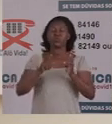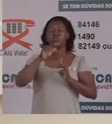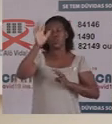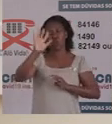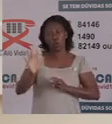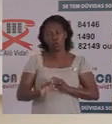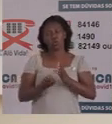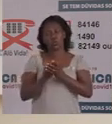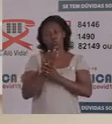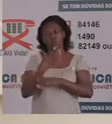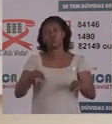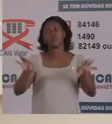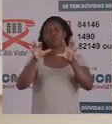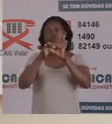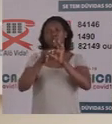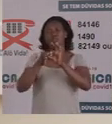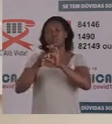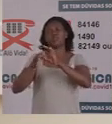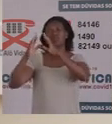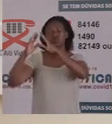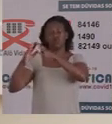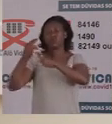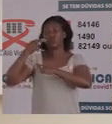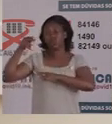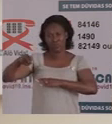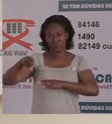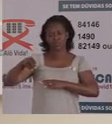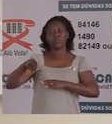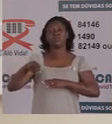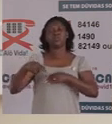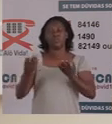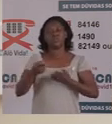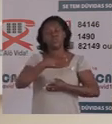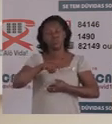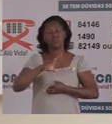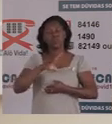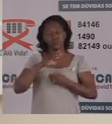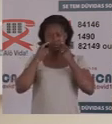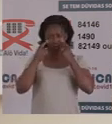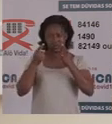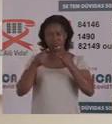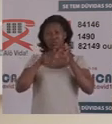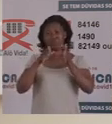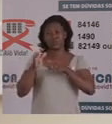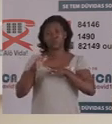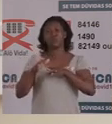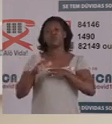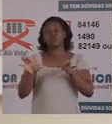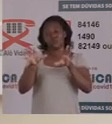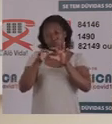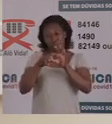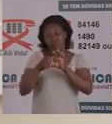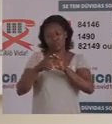nossa epidemia continua fortemente dominada por casos que têm a ver com a investigação em Fungi.